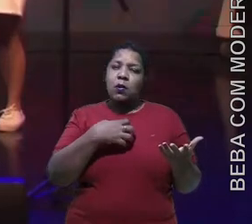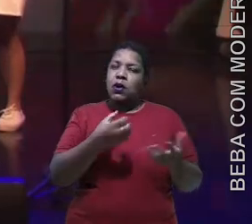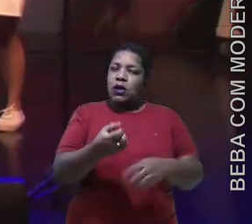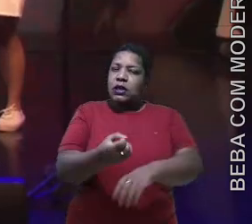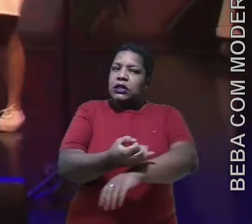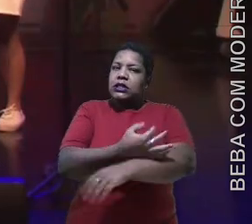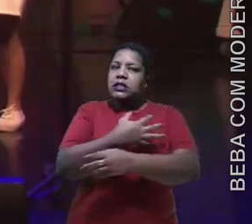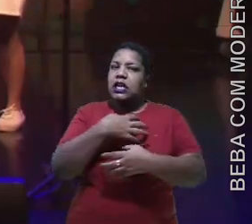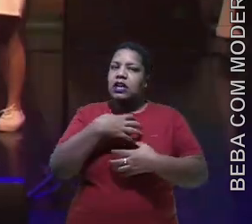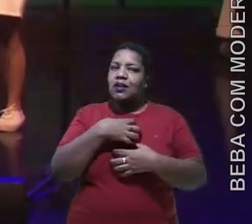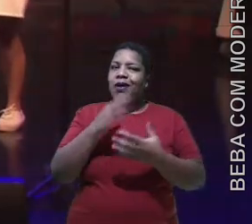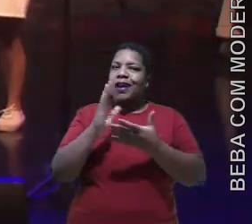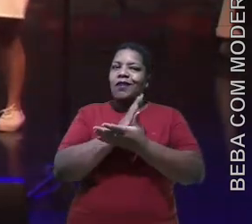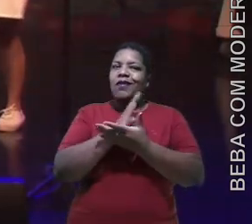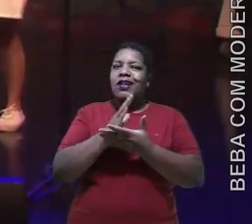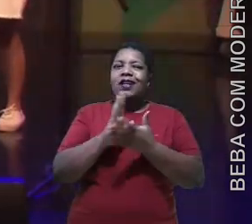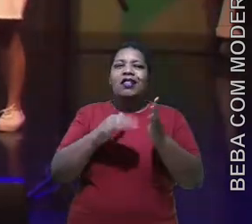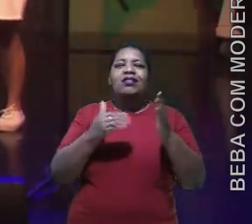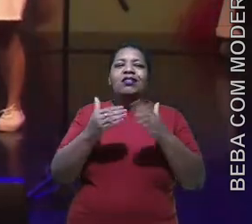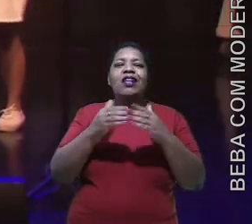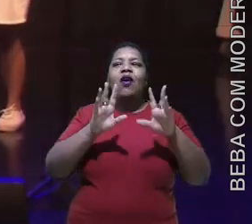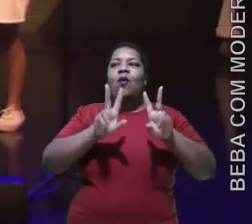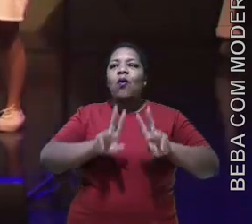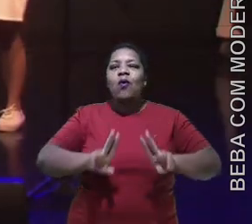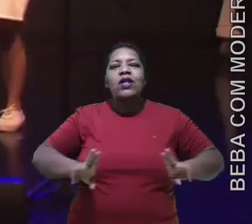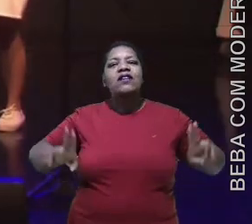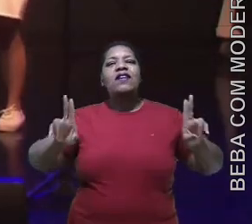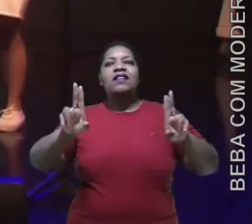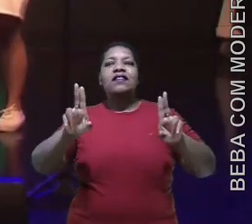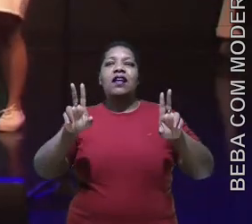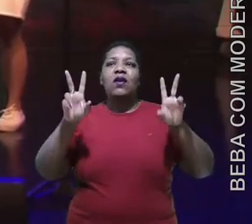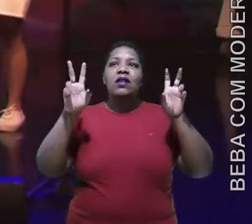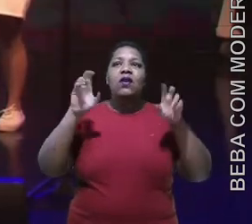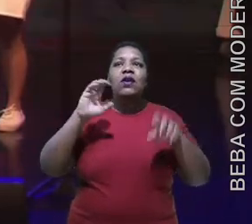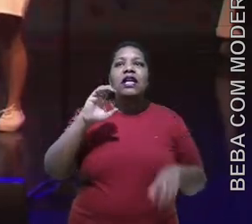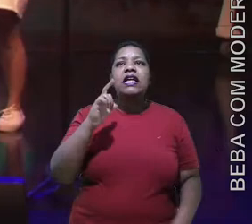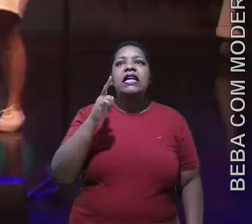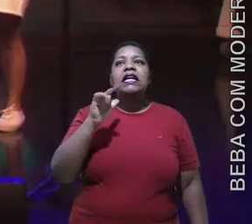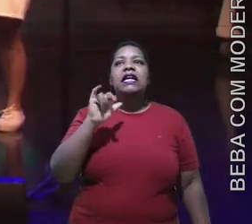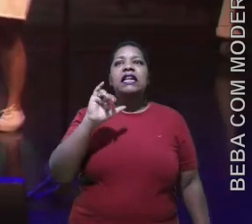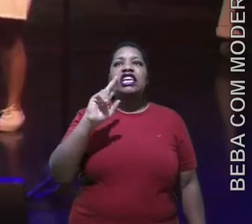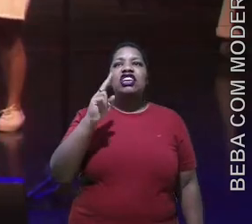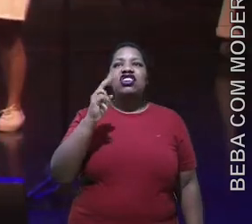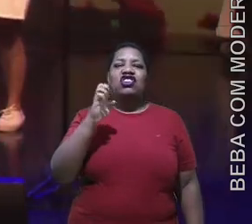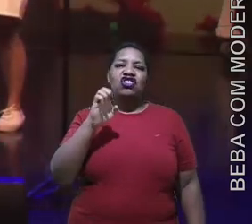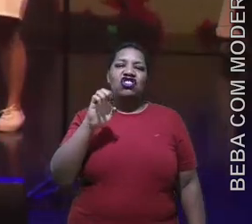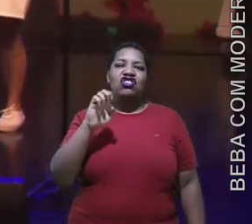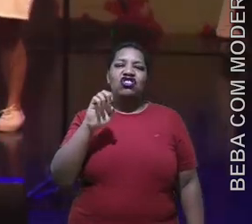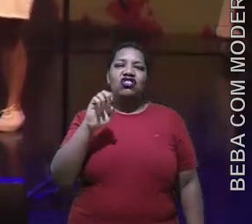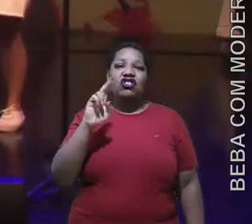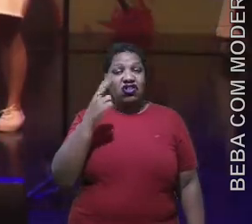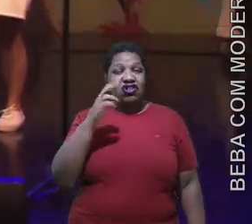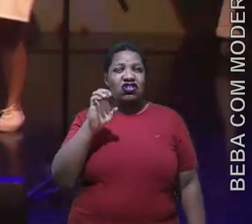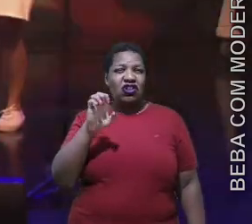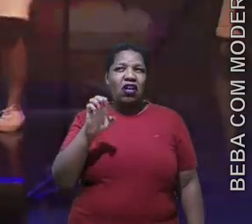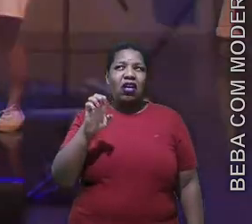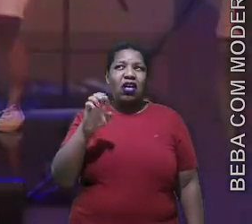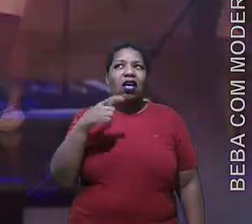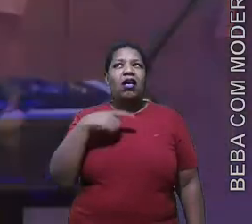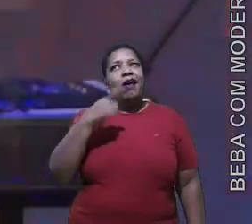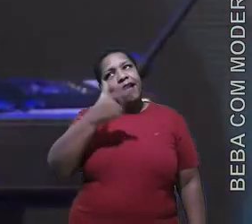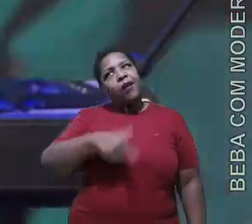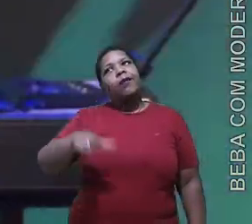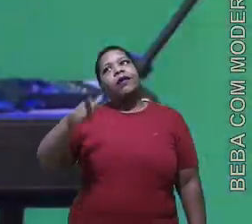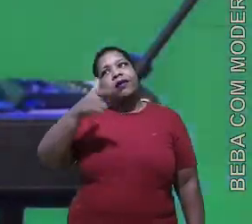assuntos eu lembro da música que a gente cantou com filhote que poxa o filhote se deitou ali naquela canção que era quando